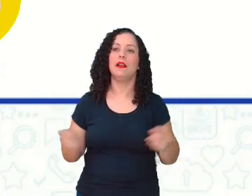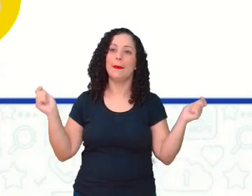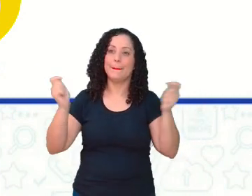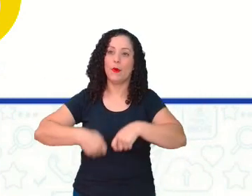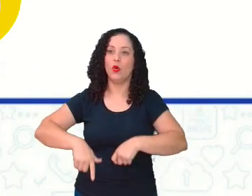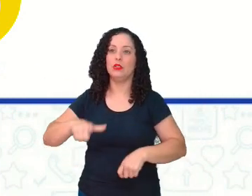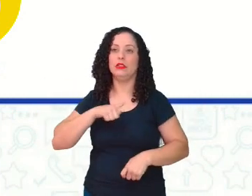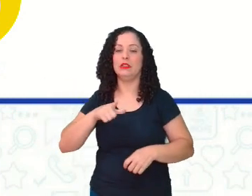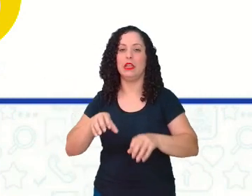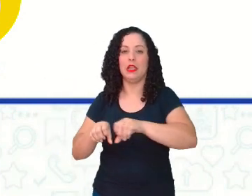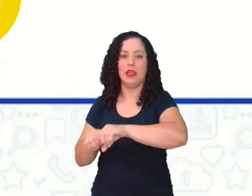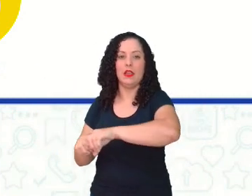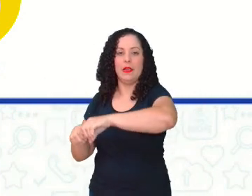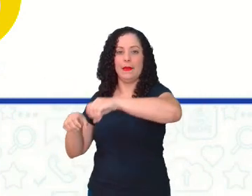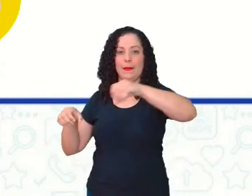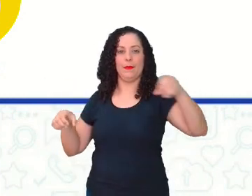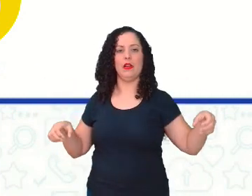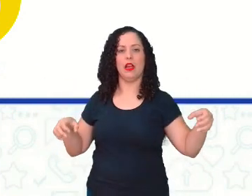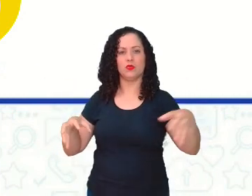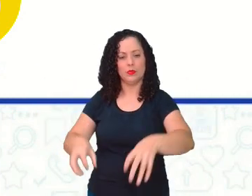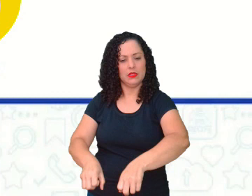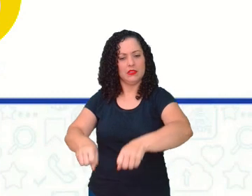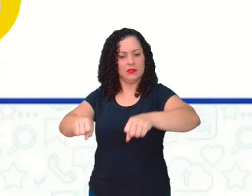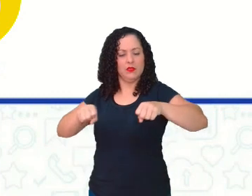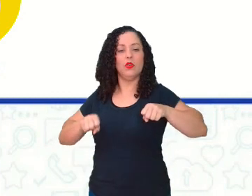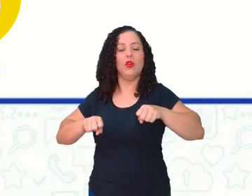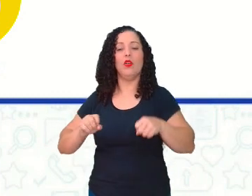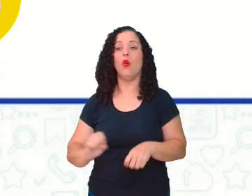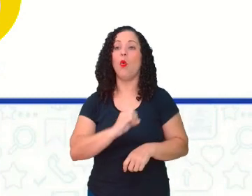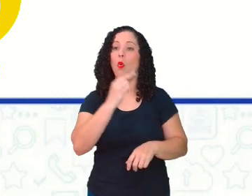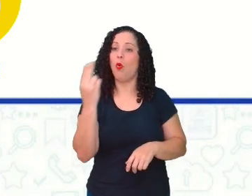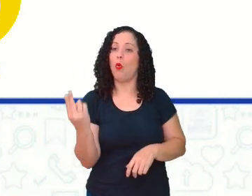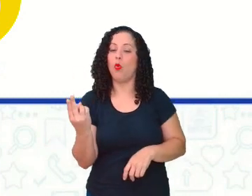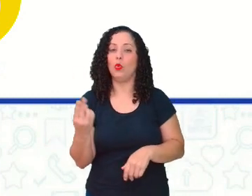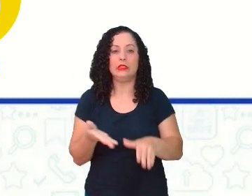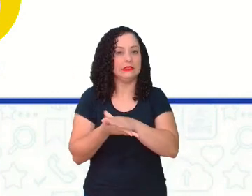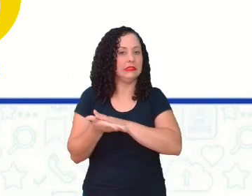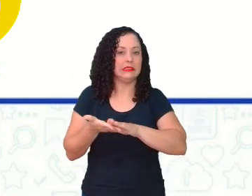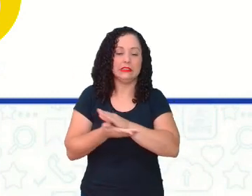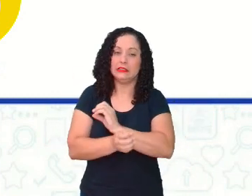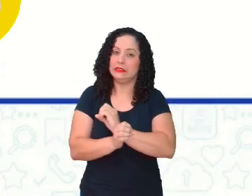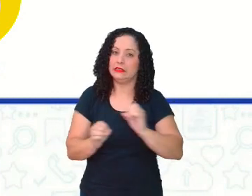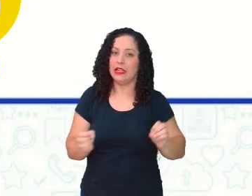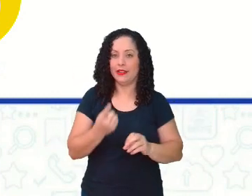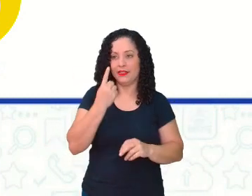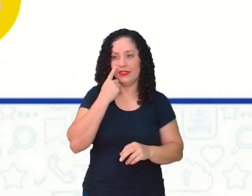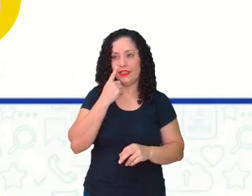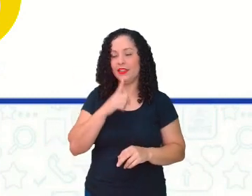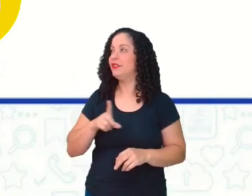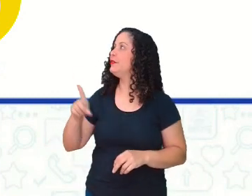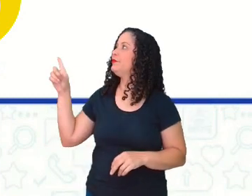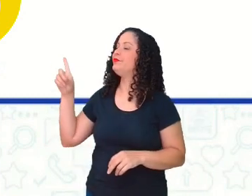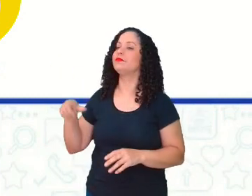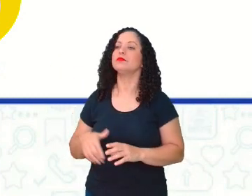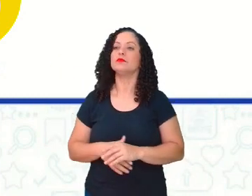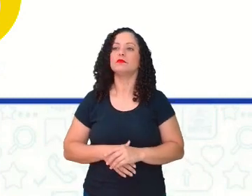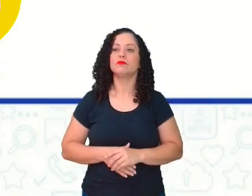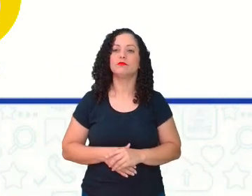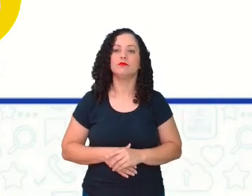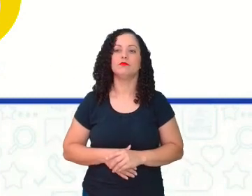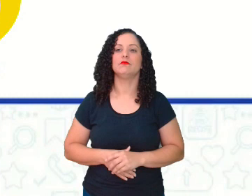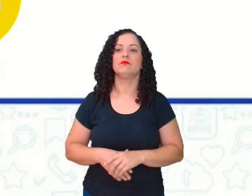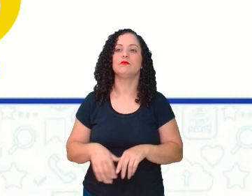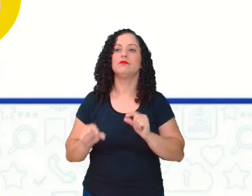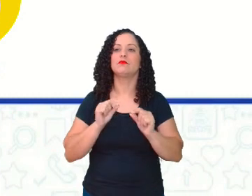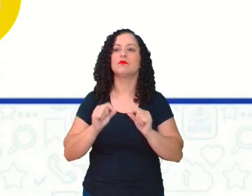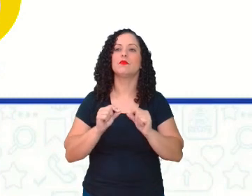braço ou sem braço, né? A gente tem aí alguns exemplos. Vocês estão vendo aí o saltério. O saltério é um